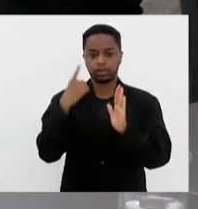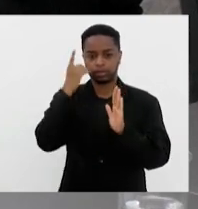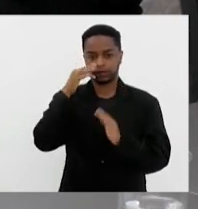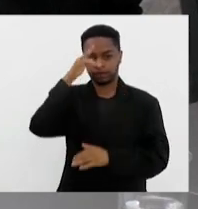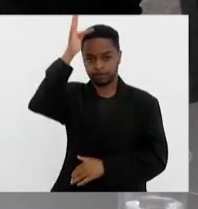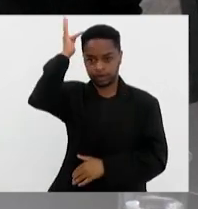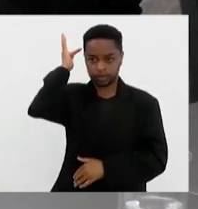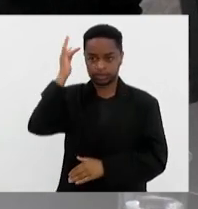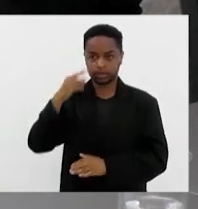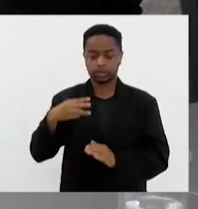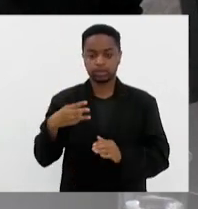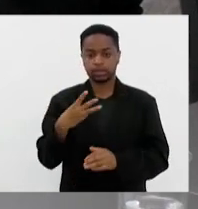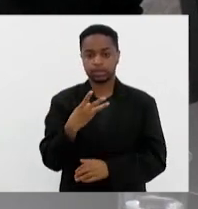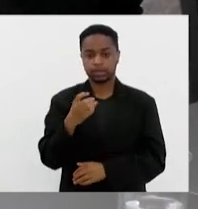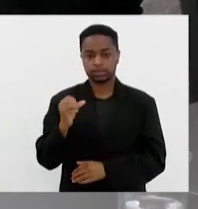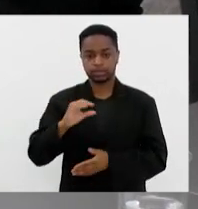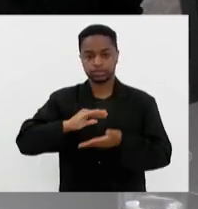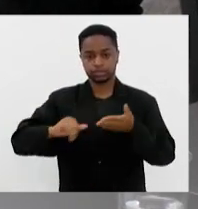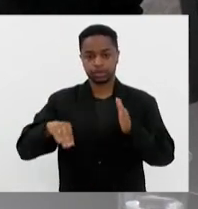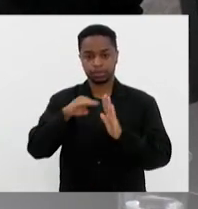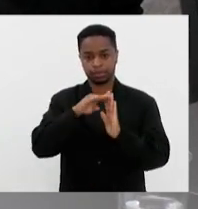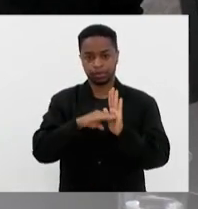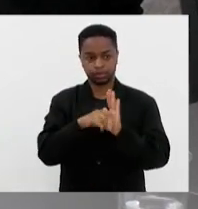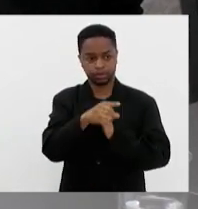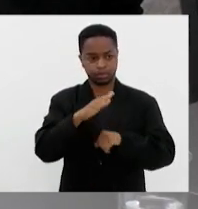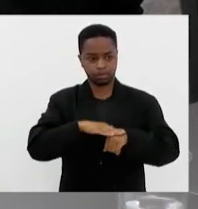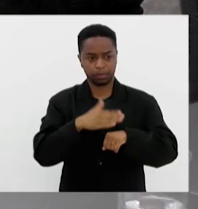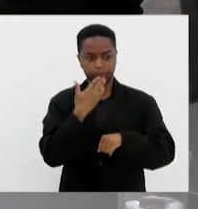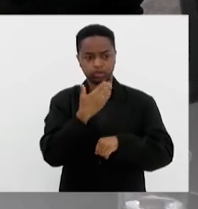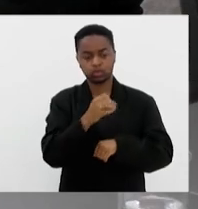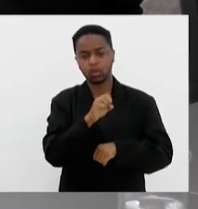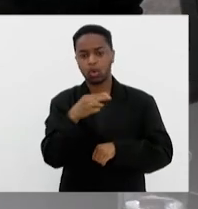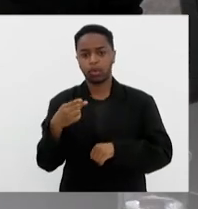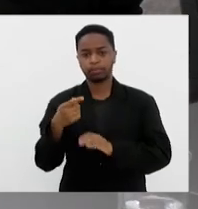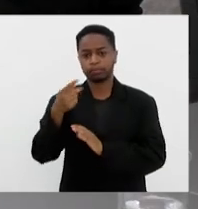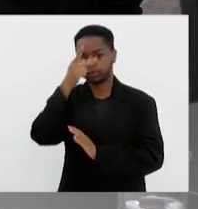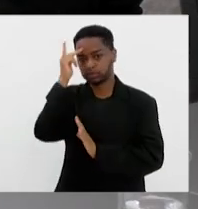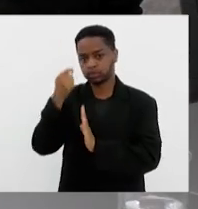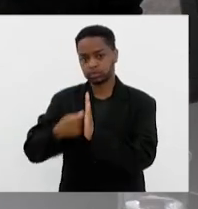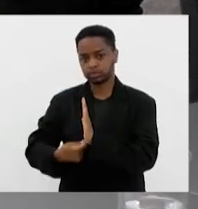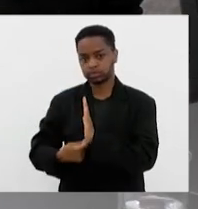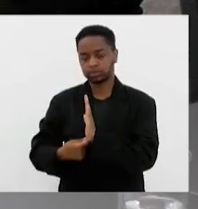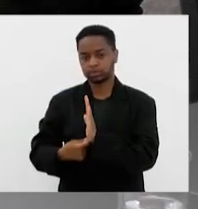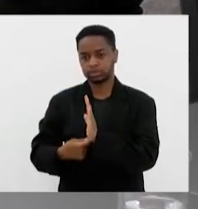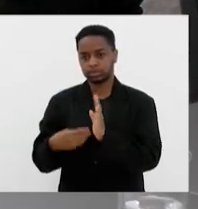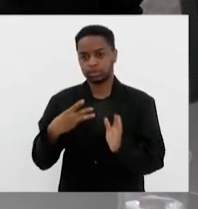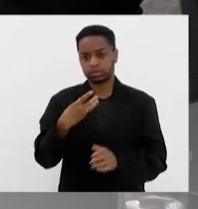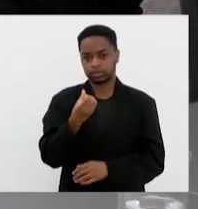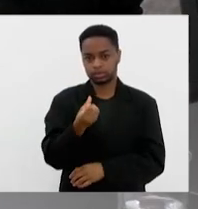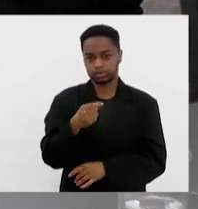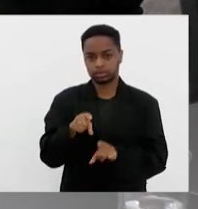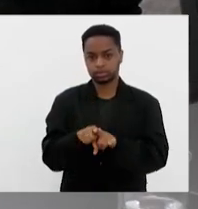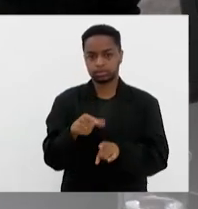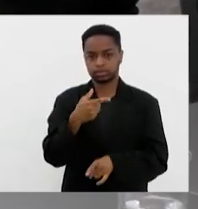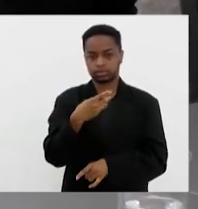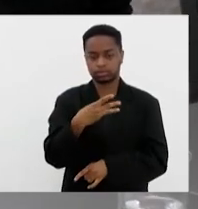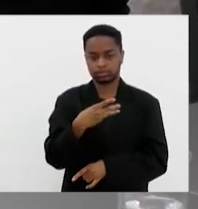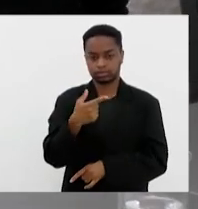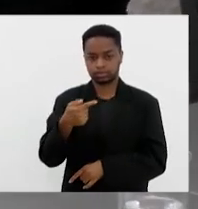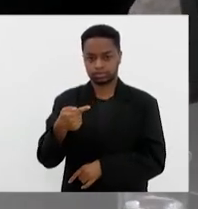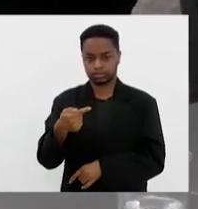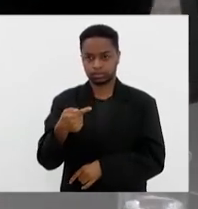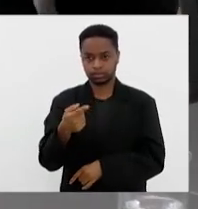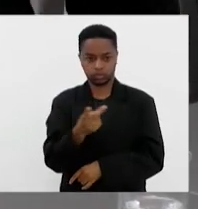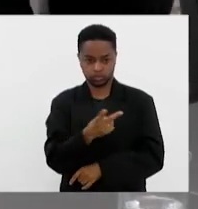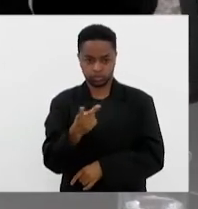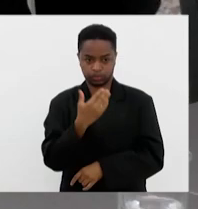o 36 da pauta, retirado de pauta. Foi a pedido de Vossa Excelência ou do autor, deputado Fred? 36 e 37 da pauta. Dos